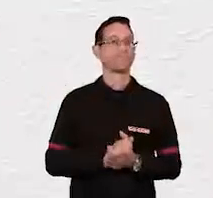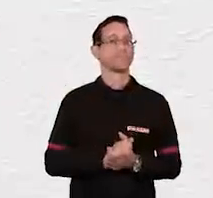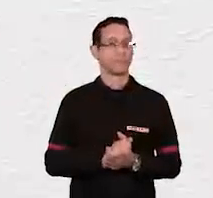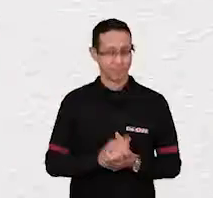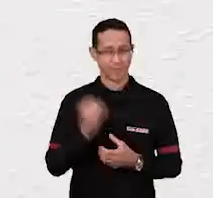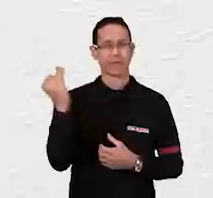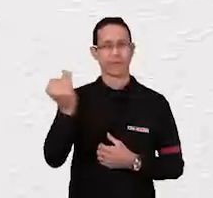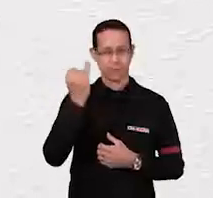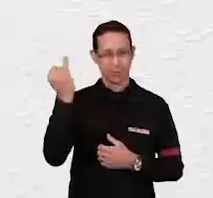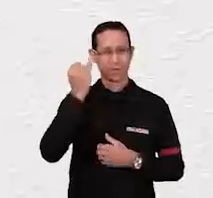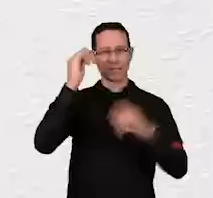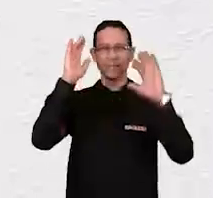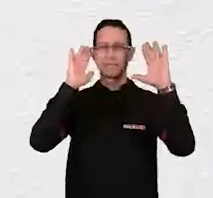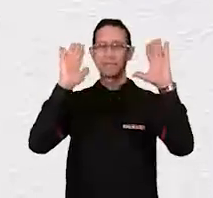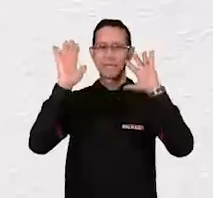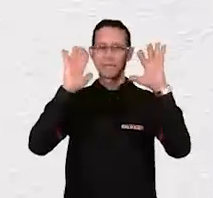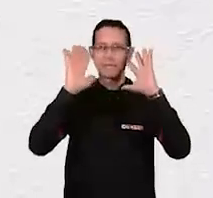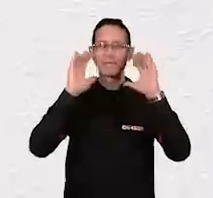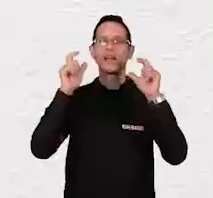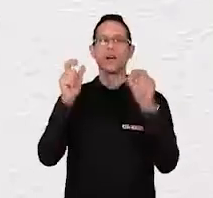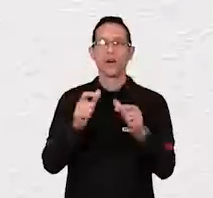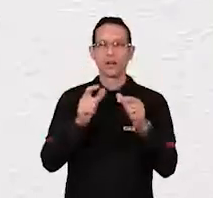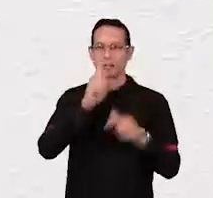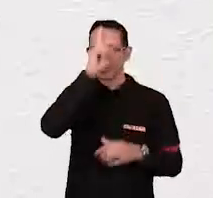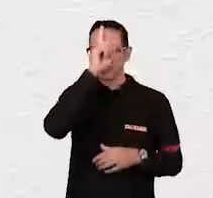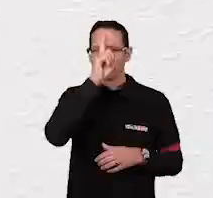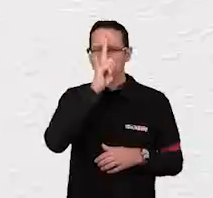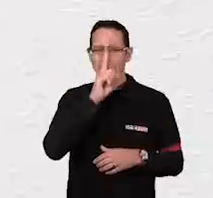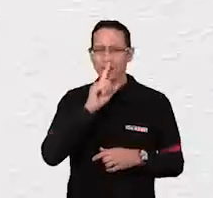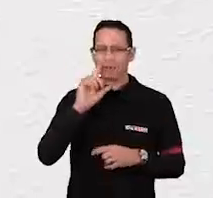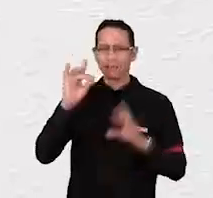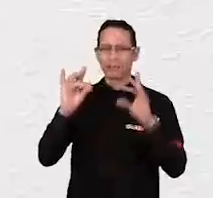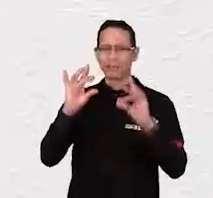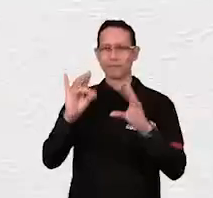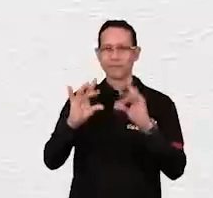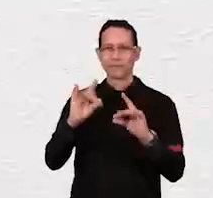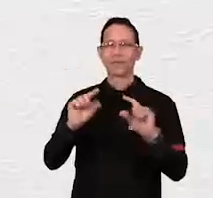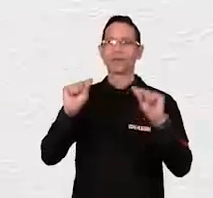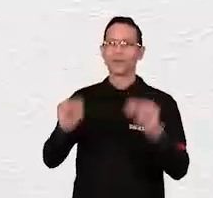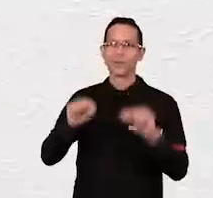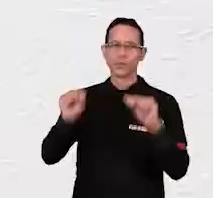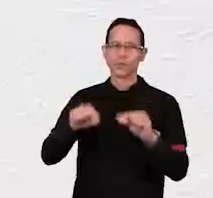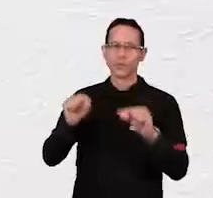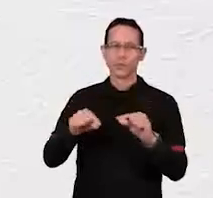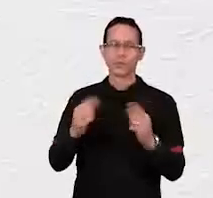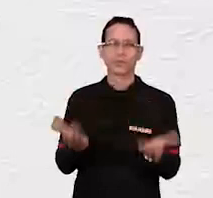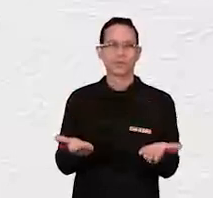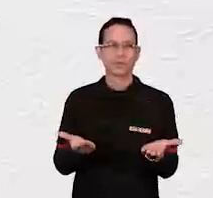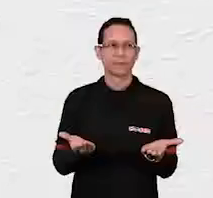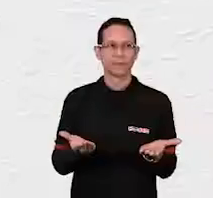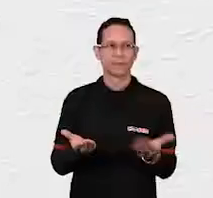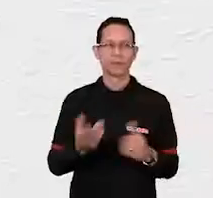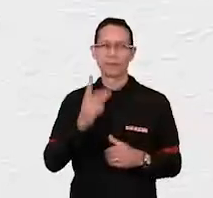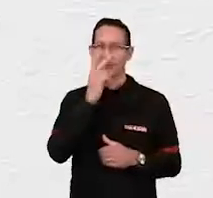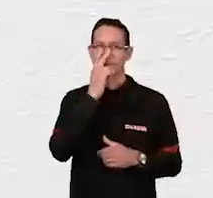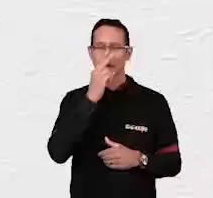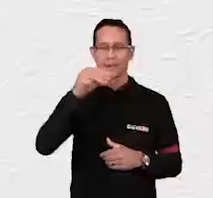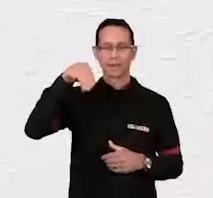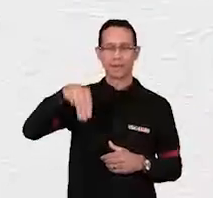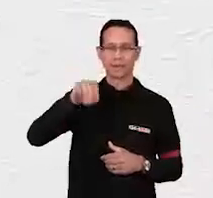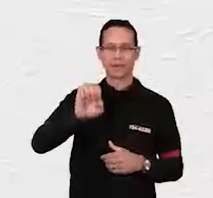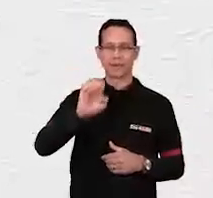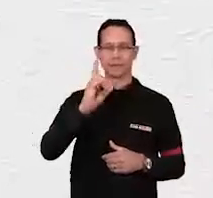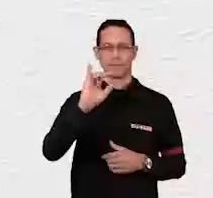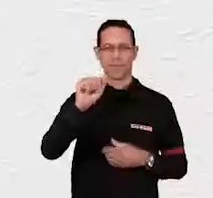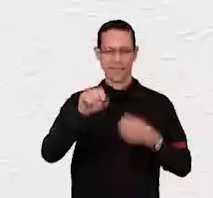muito importante parar para pensar de onde está vindo esse pus. Né? Como você falou, será que a orelha média está doando, né, toda